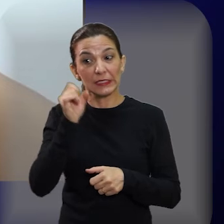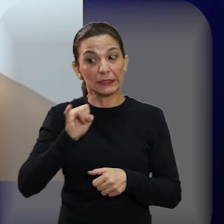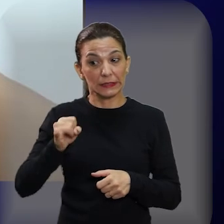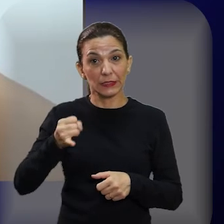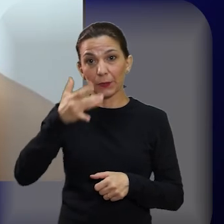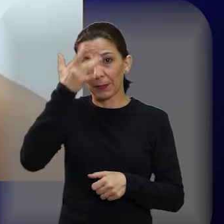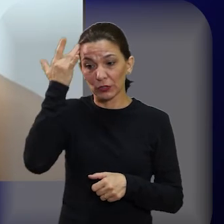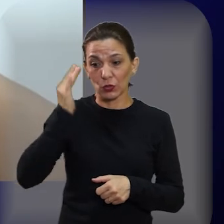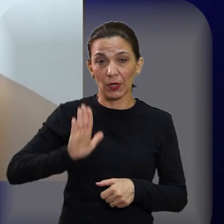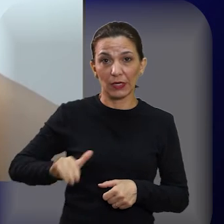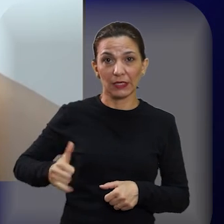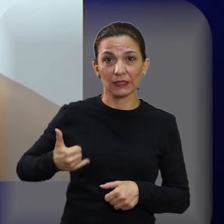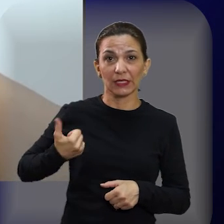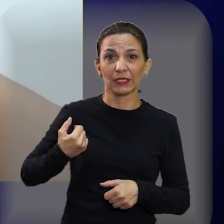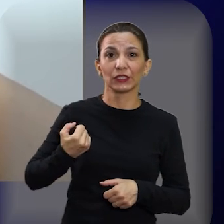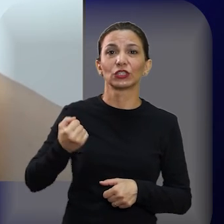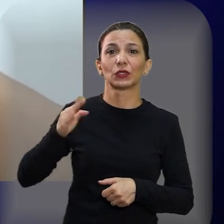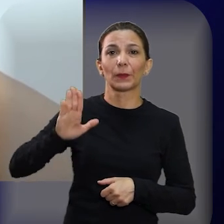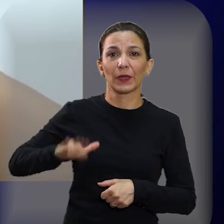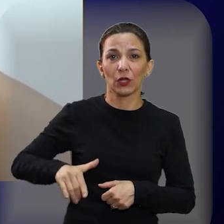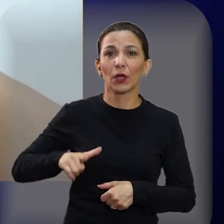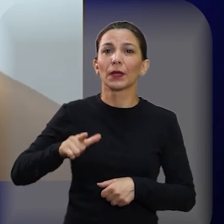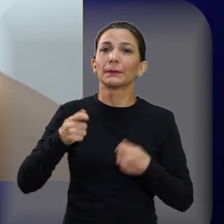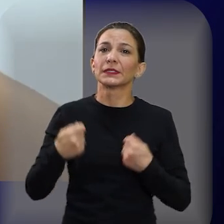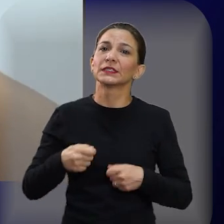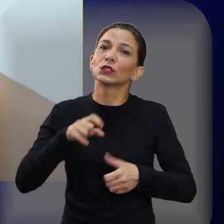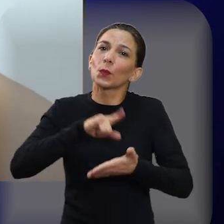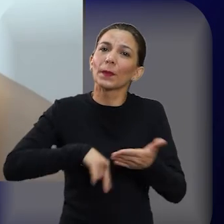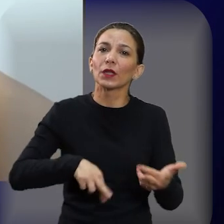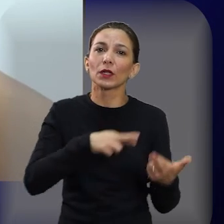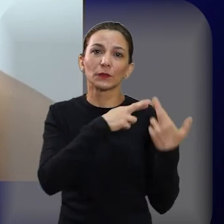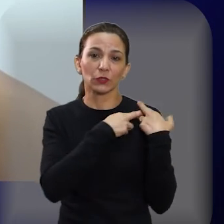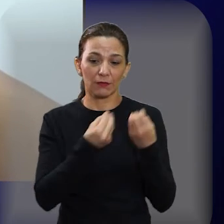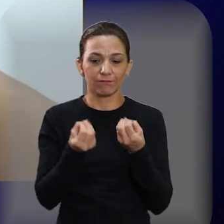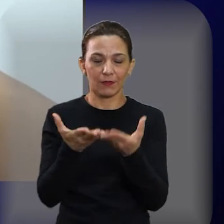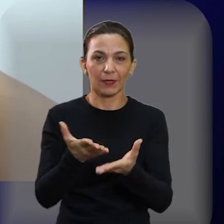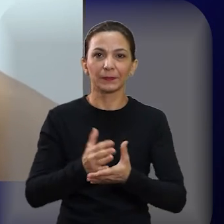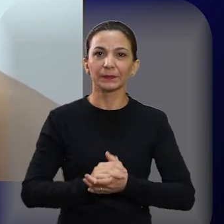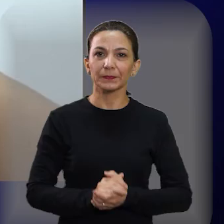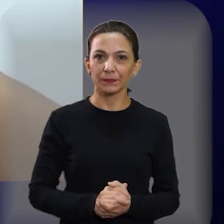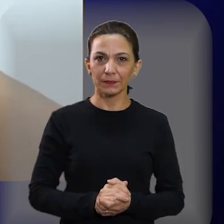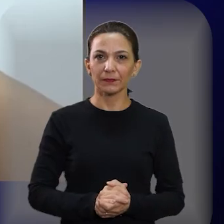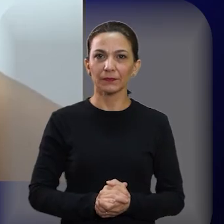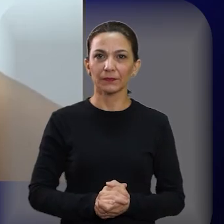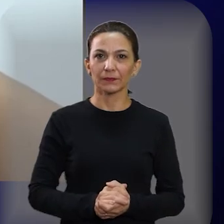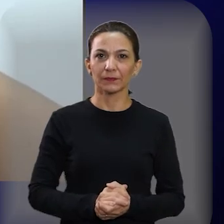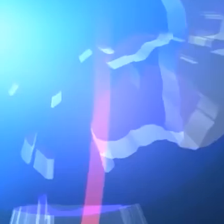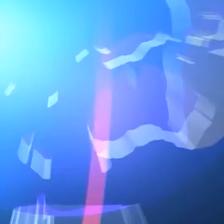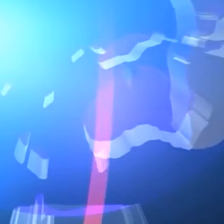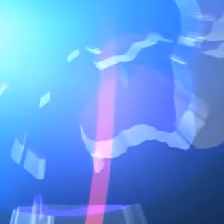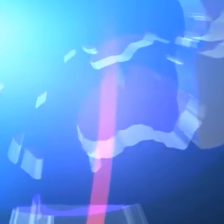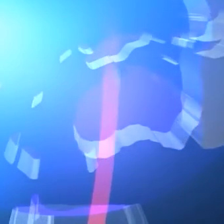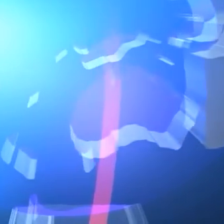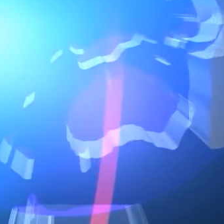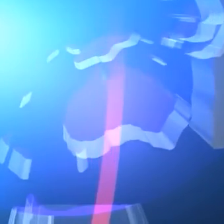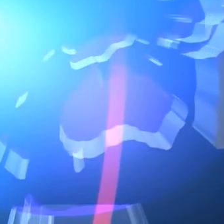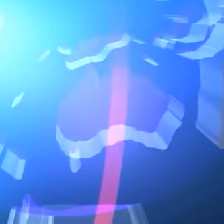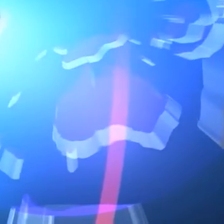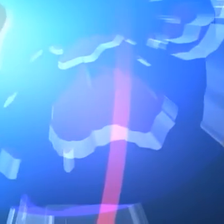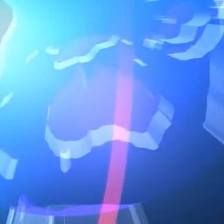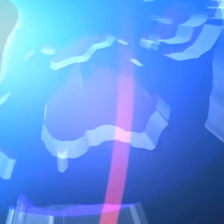com foto da pessoa interessada. Se menor de idade, levar o documento do responsável também.